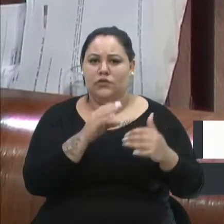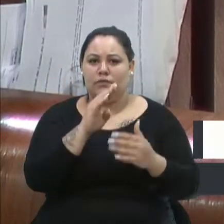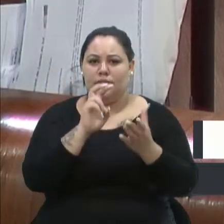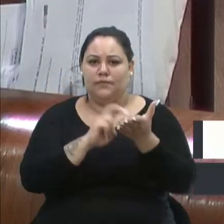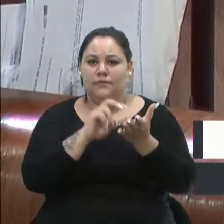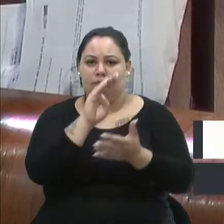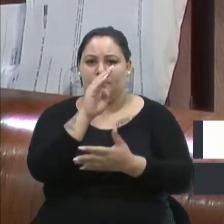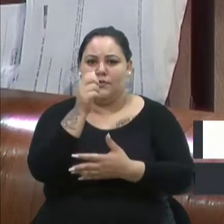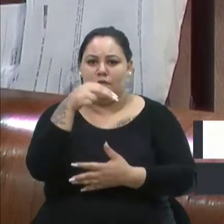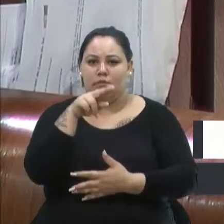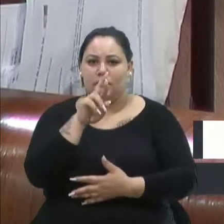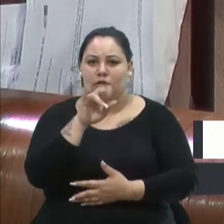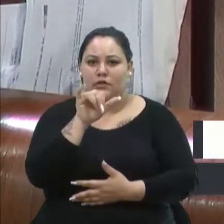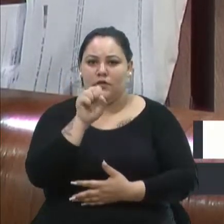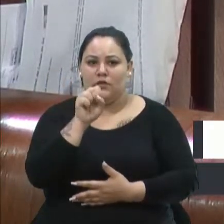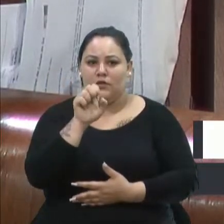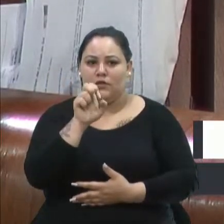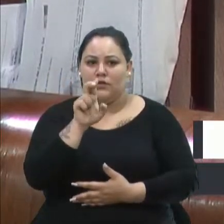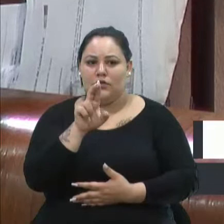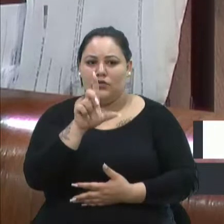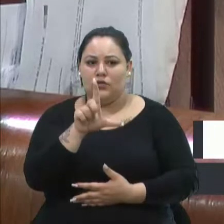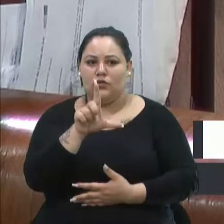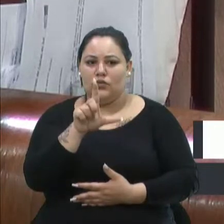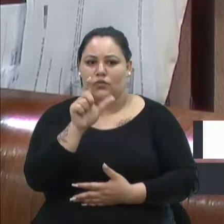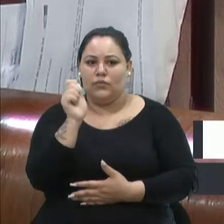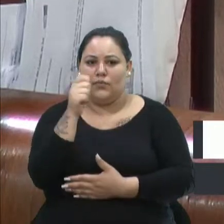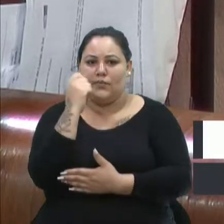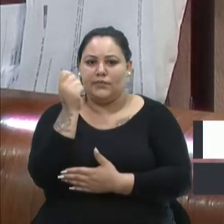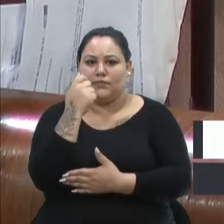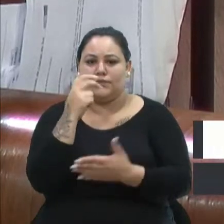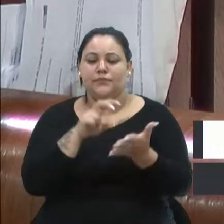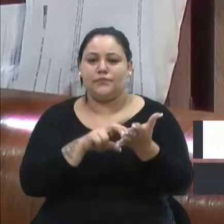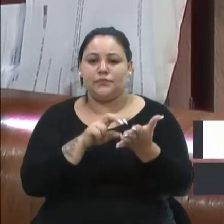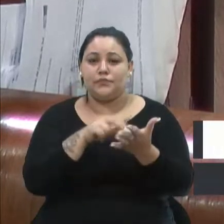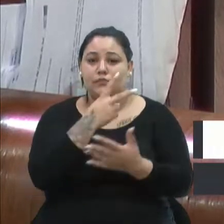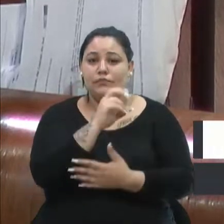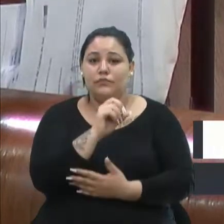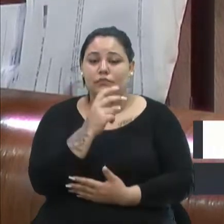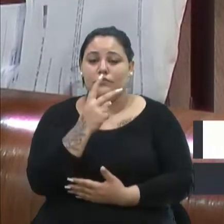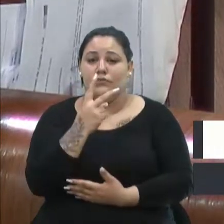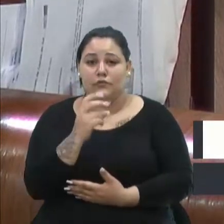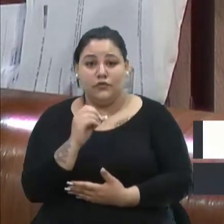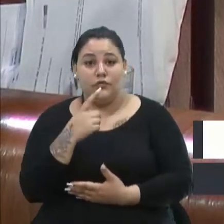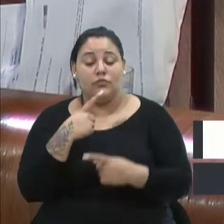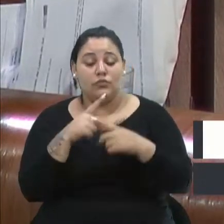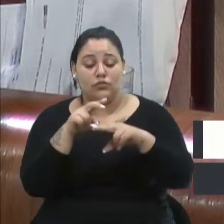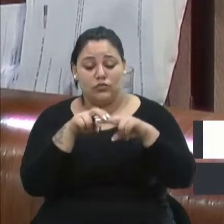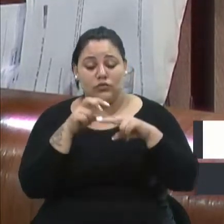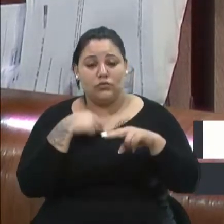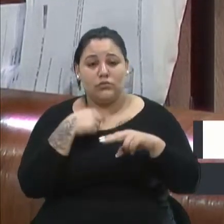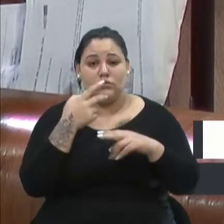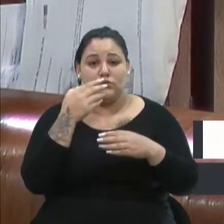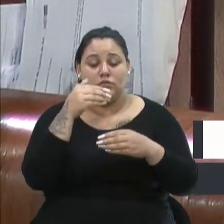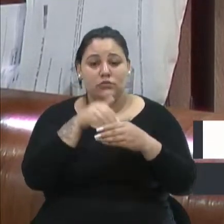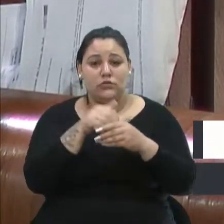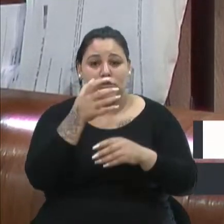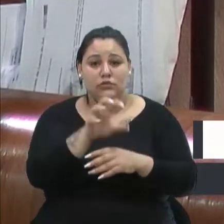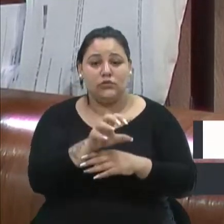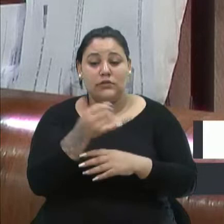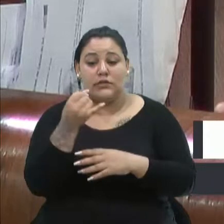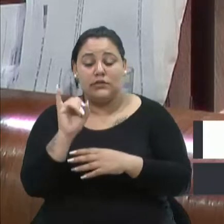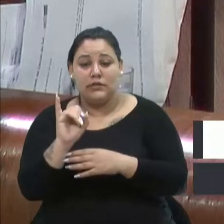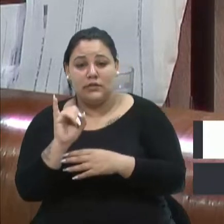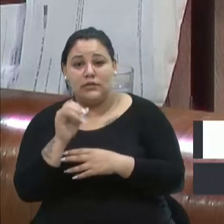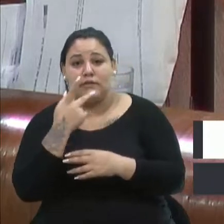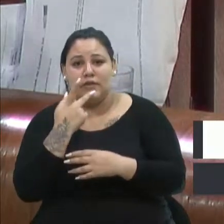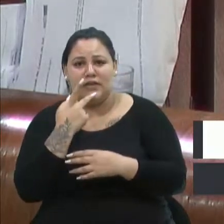em 2020. Por isso que eu votei contra. Então, se o Executivo falou que essas máquinas iriam só para os interiores,